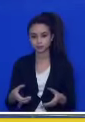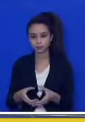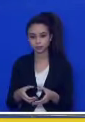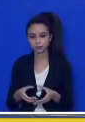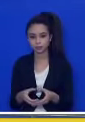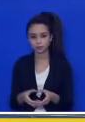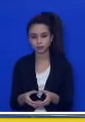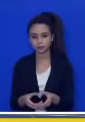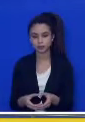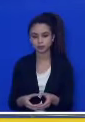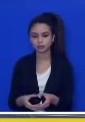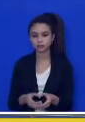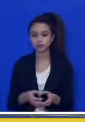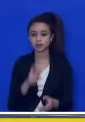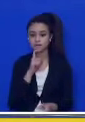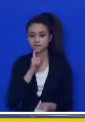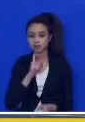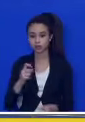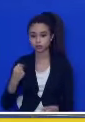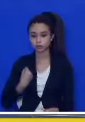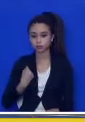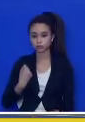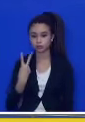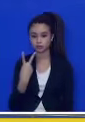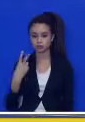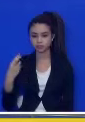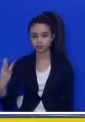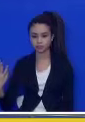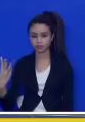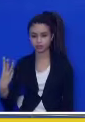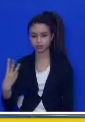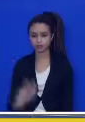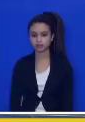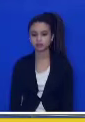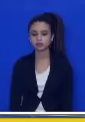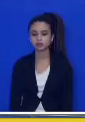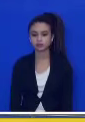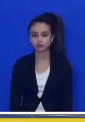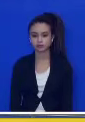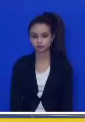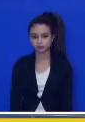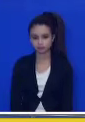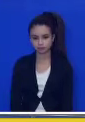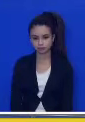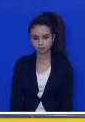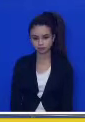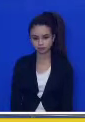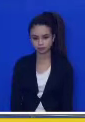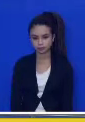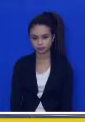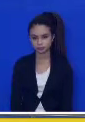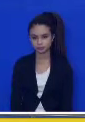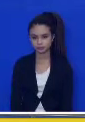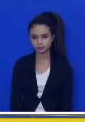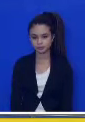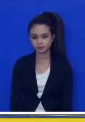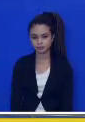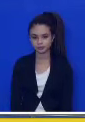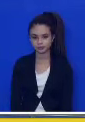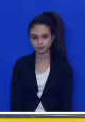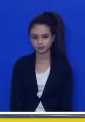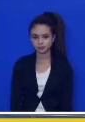número? Bola verde, número 23. Verde, 23.